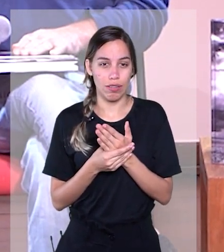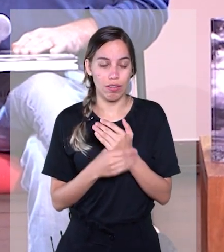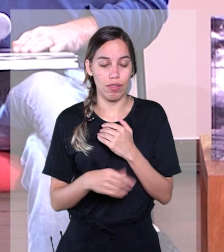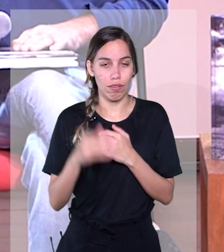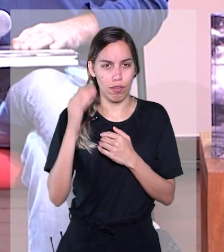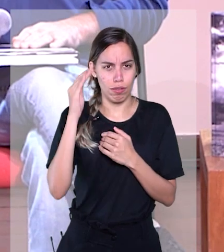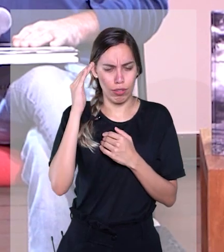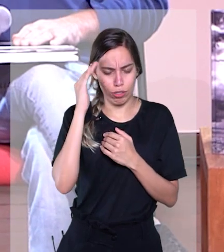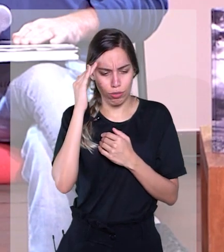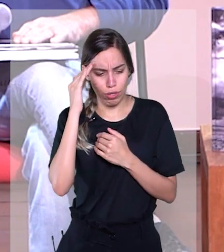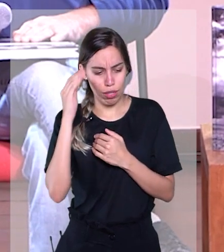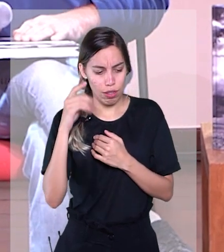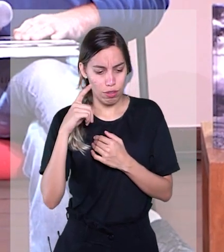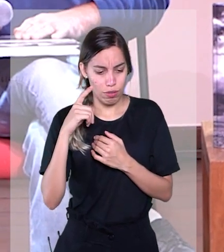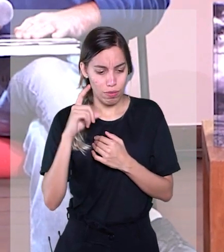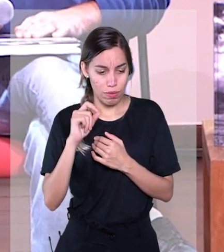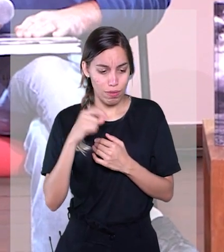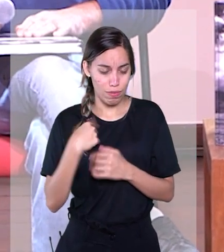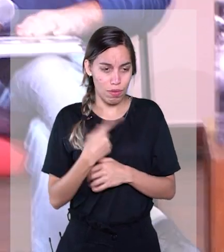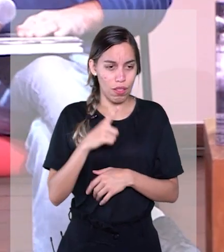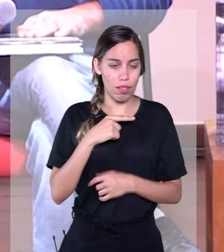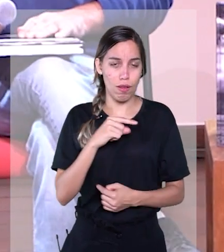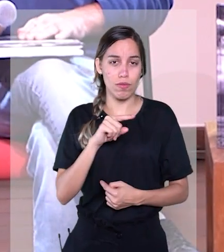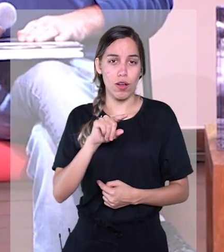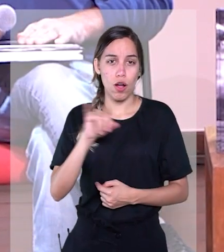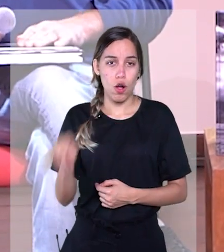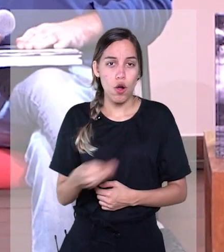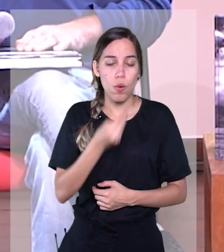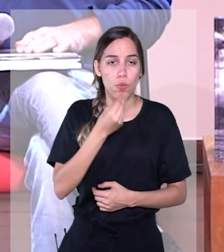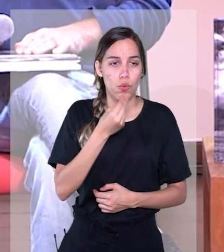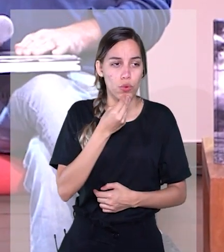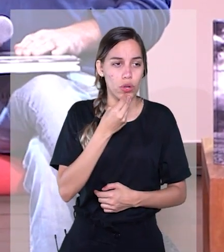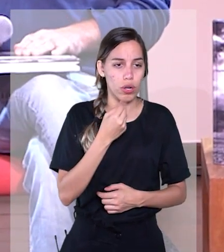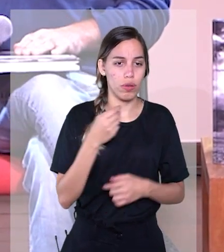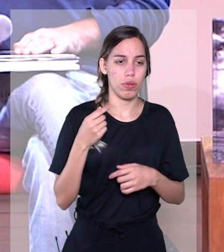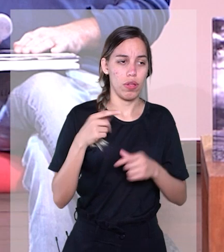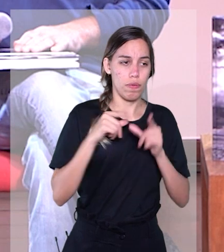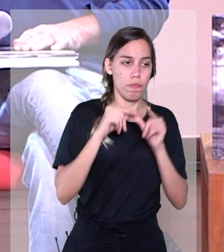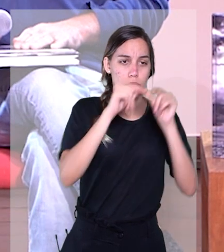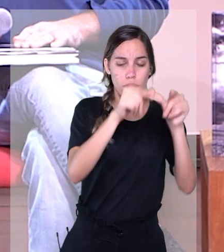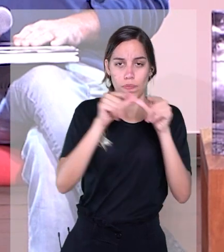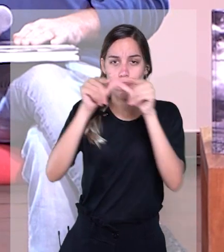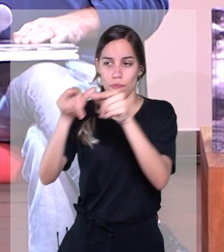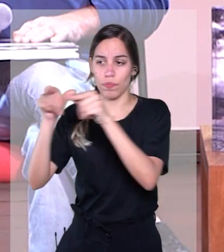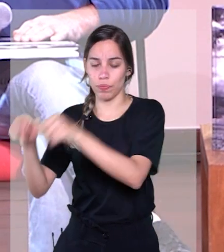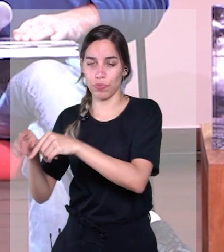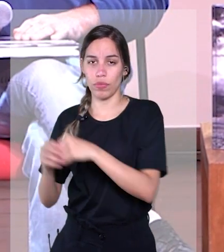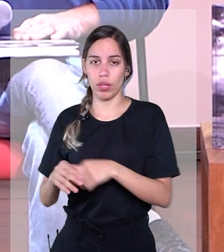tivemos várias oportunidades de ir para outros lugares, assim, fazer o mesmo tipo de livro, né?